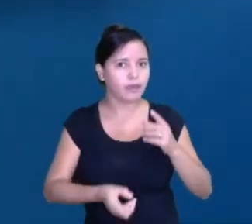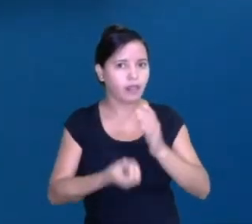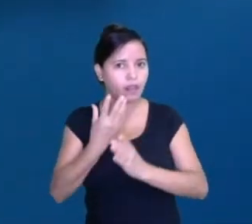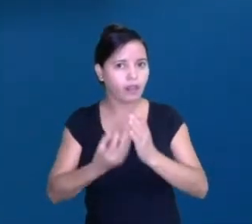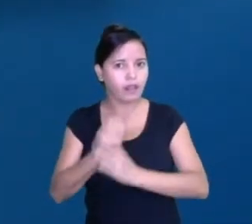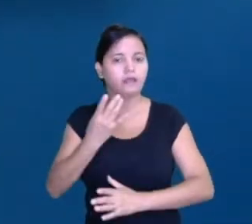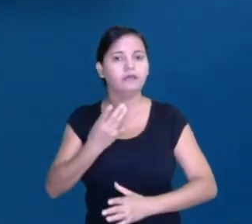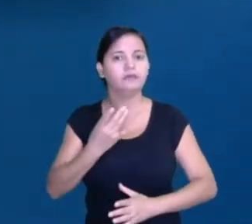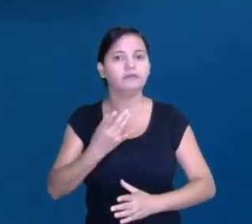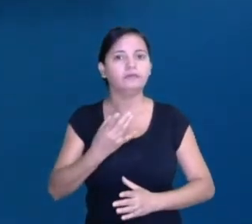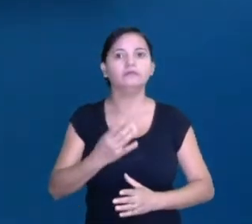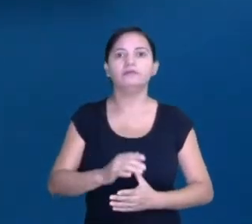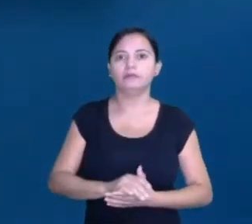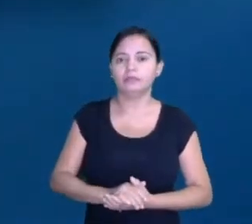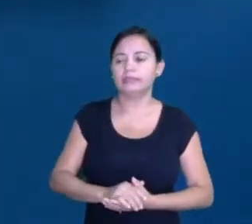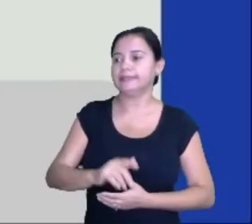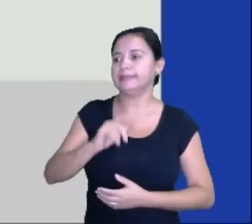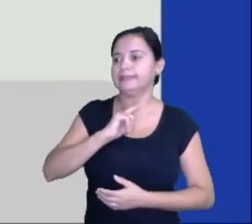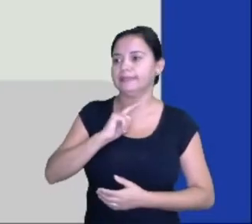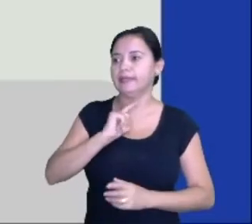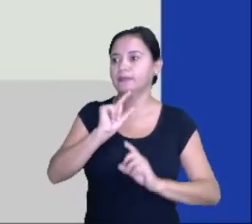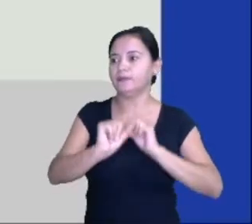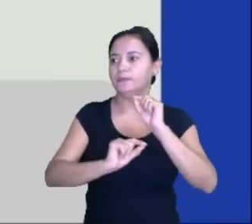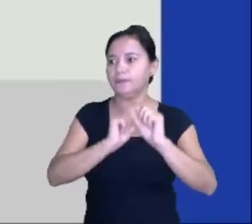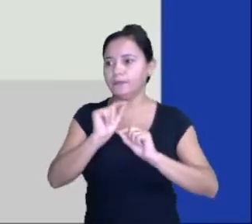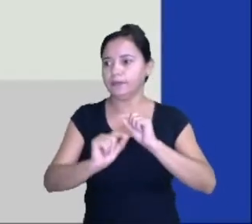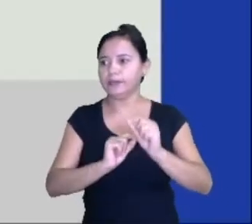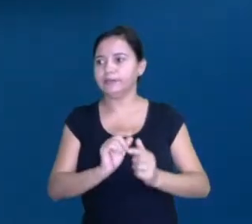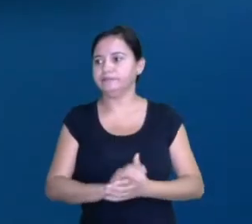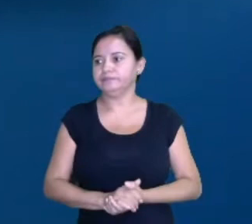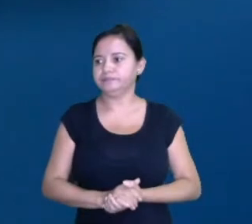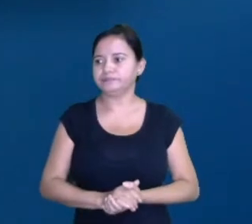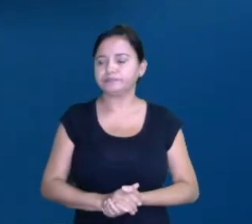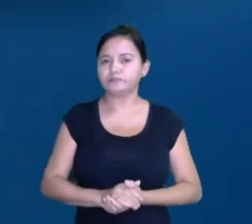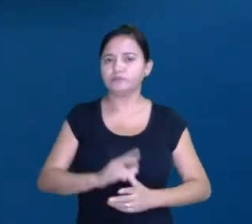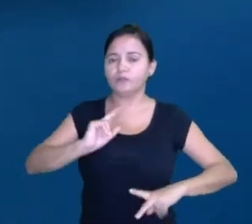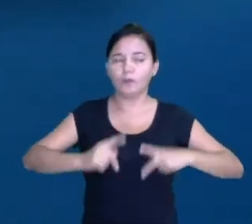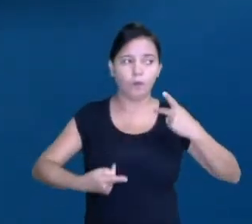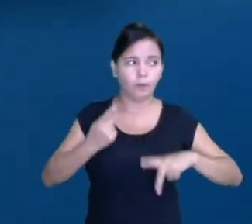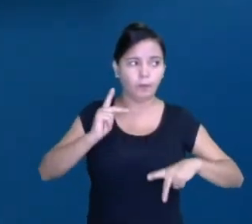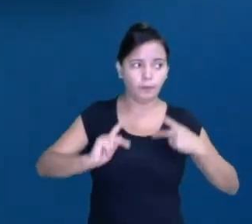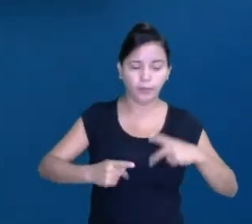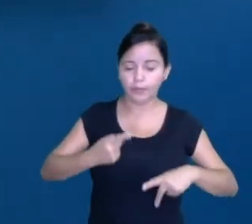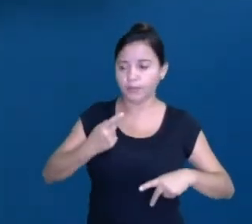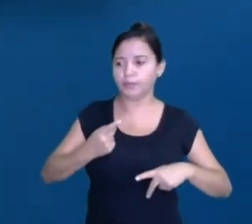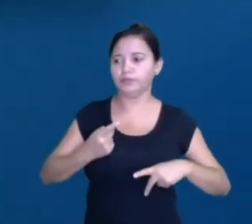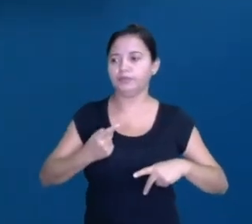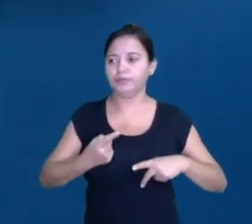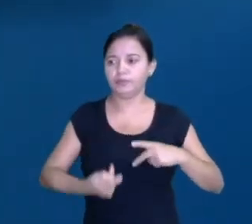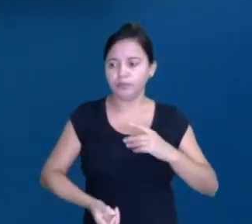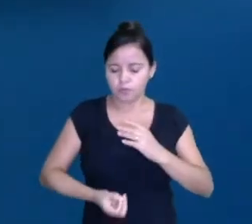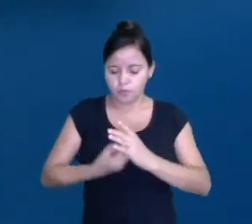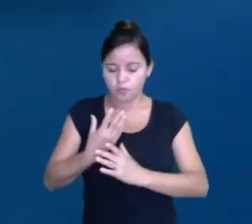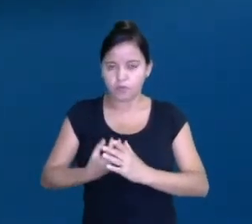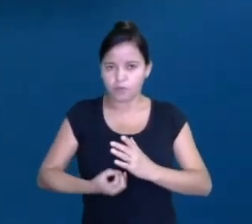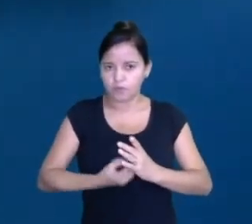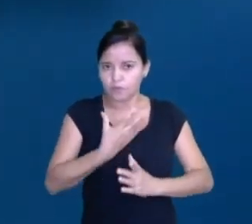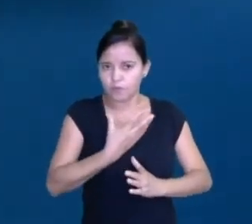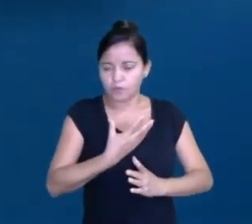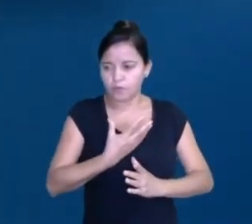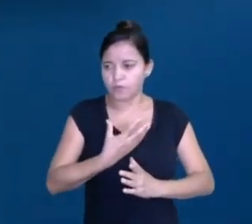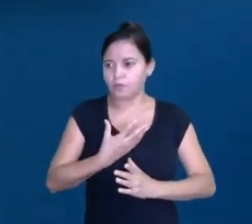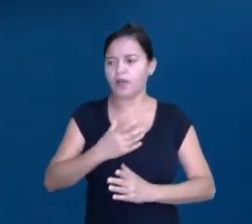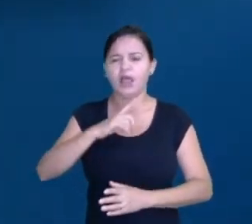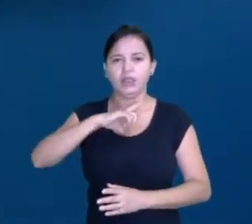aqui ó, justamente os andrógenos, tá? E aí, produção, volta para mim. O que seriam esses andrógenos? São hormônios que são produzidos nas adrenais. Tem vários